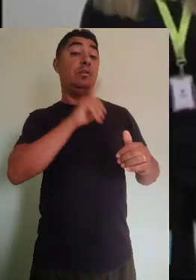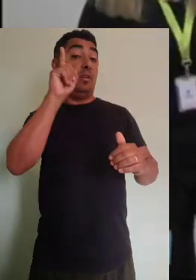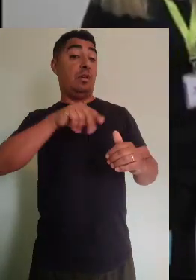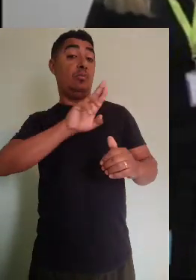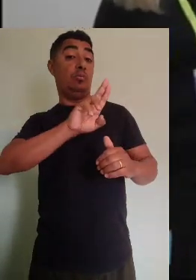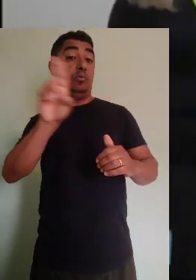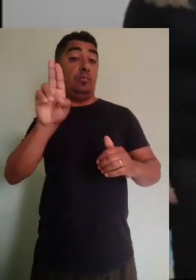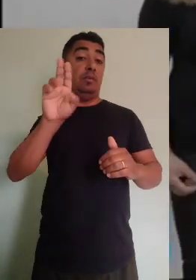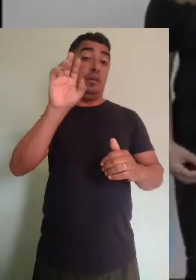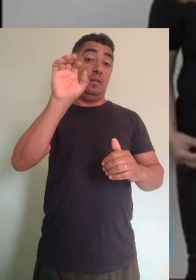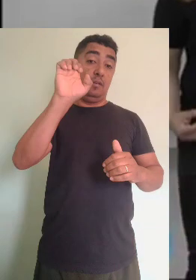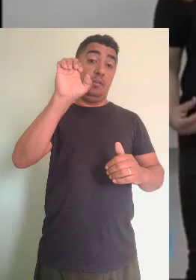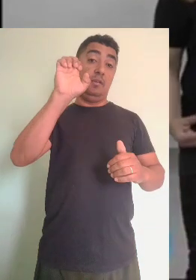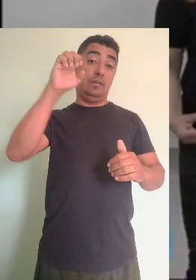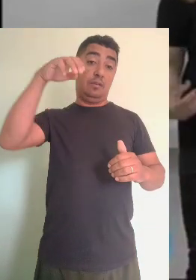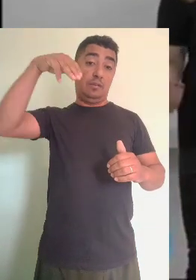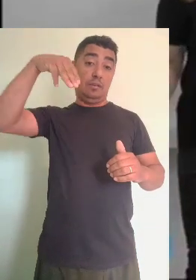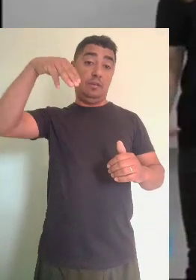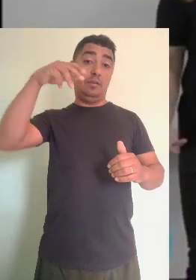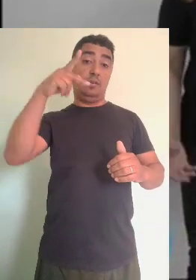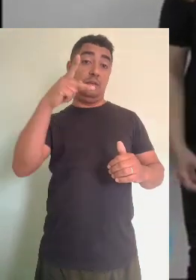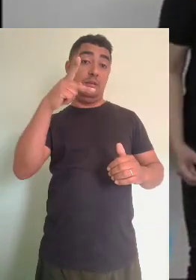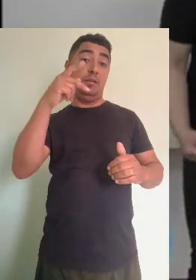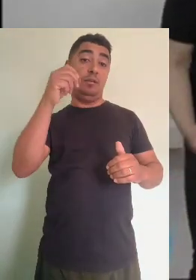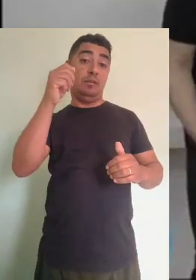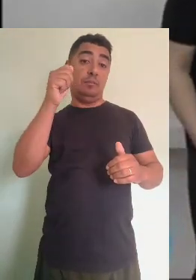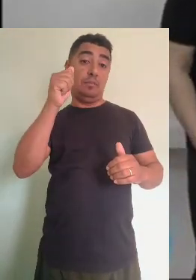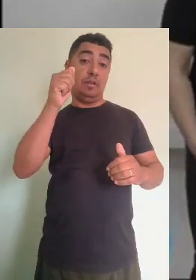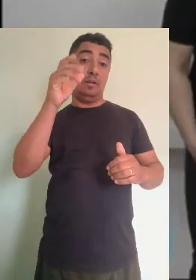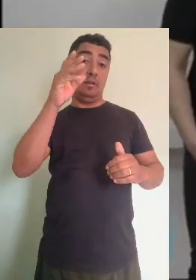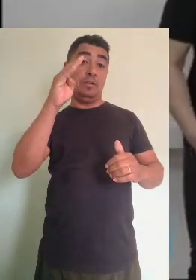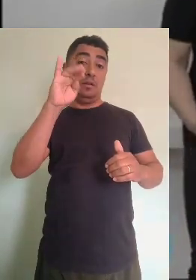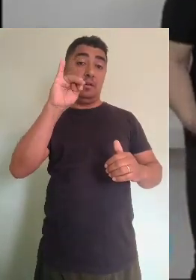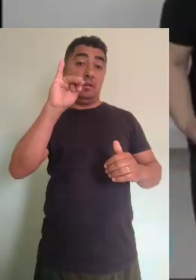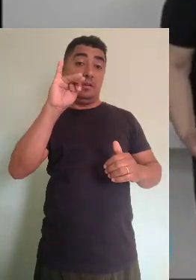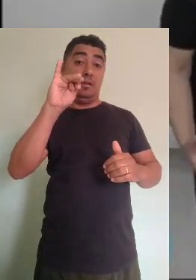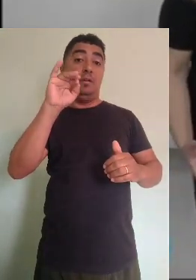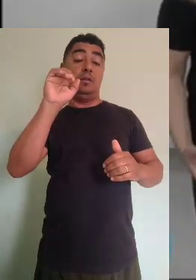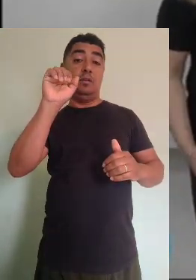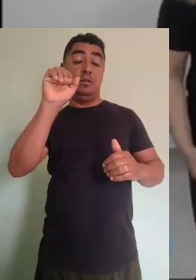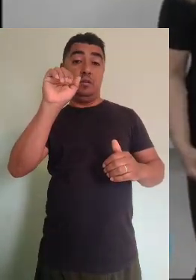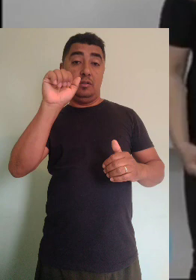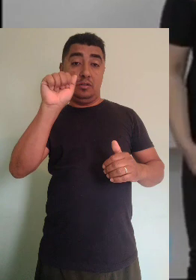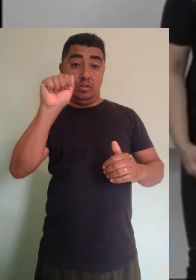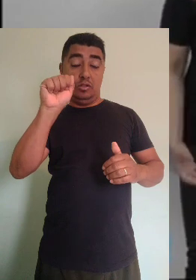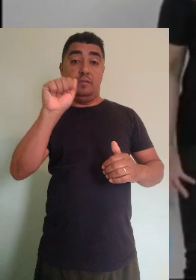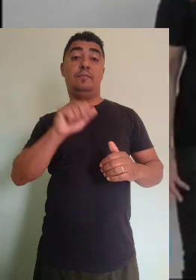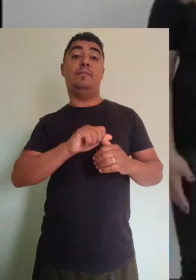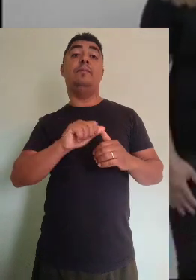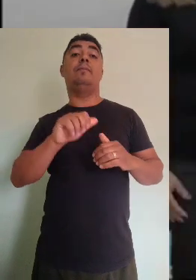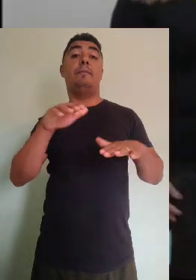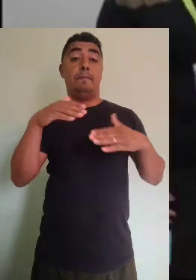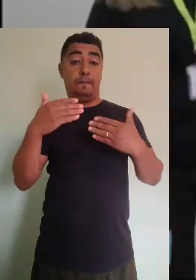chama empatia, quando eu consigo me colocar no lugar do outro para poder ajudá-lo, para poder compreender a situação que